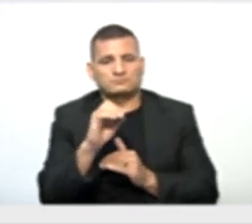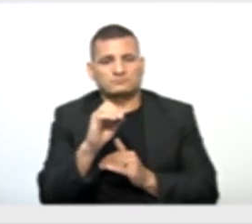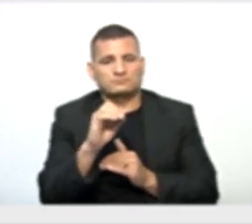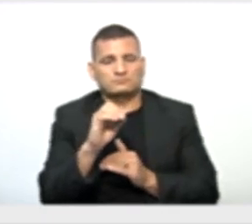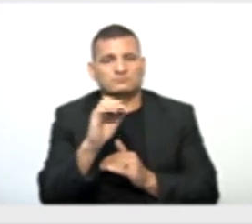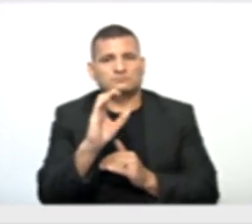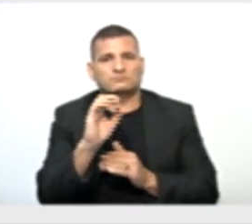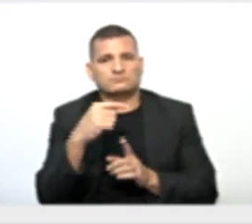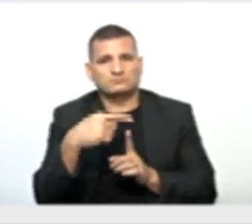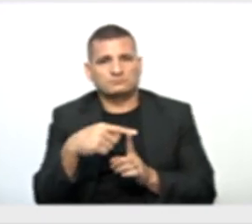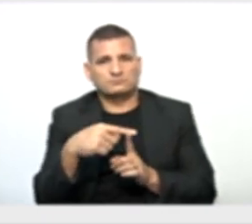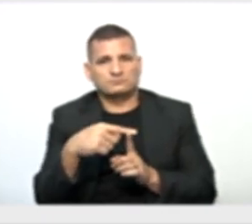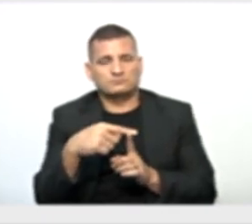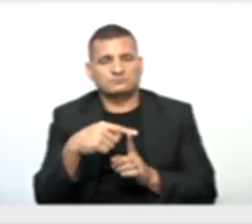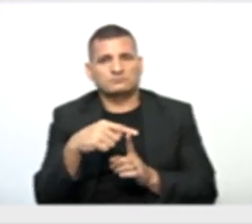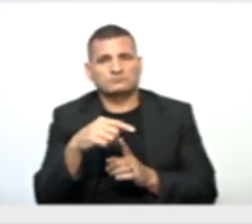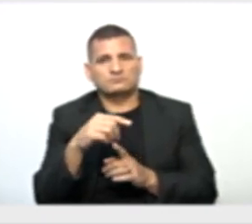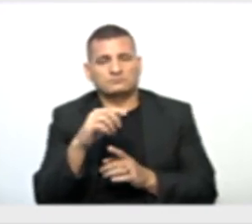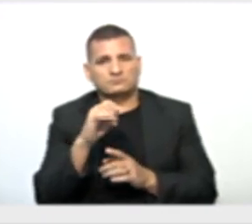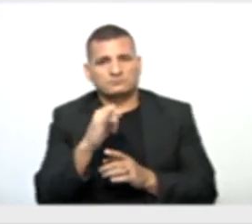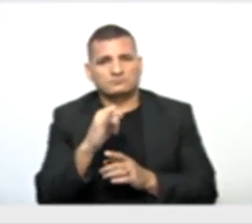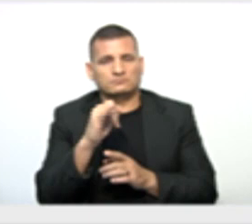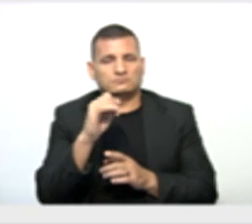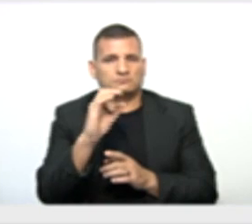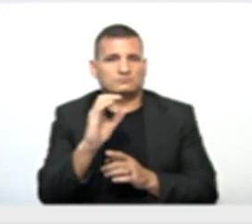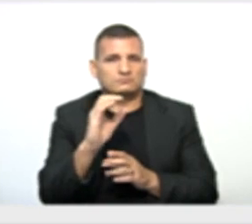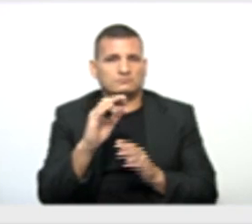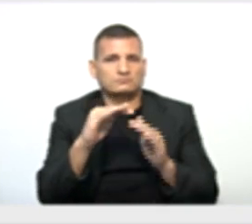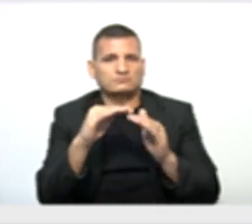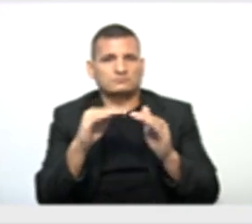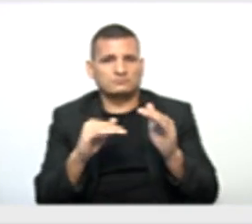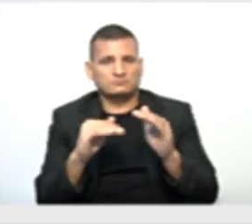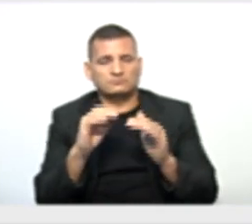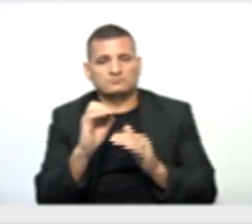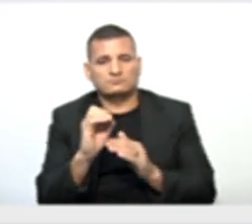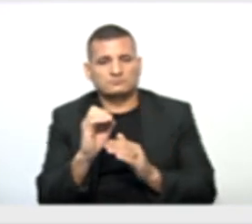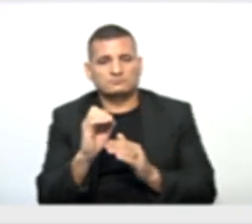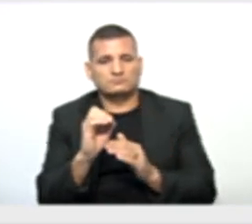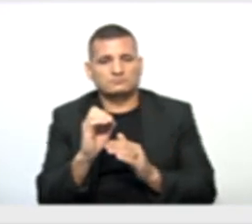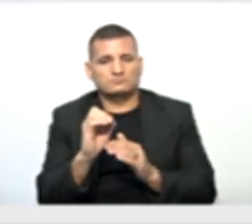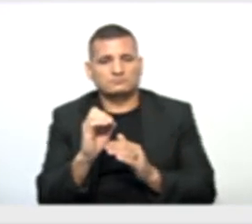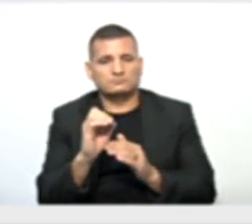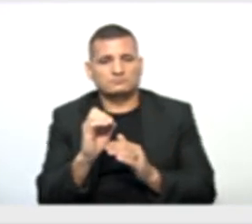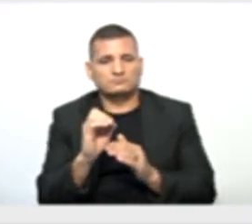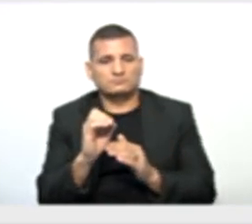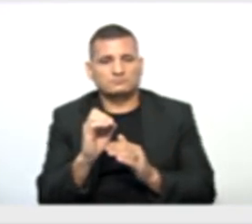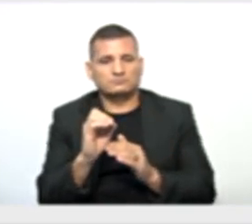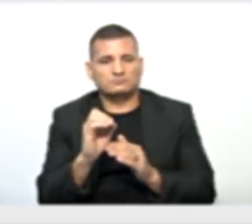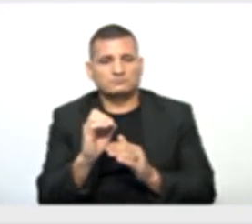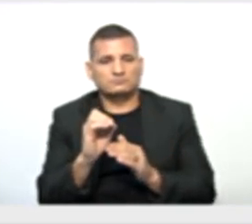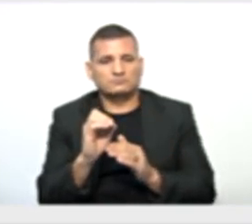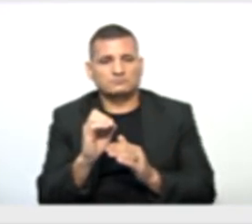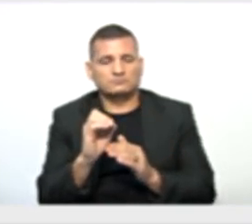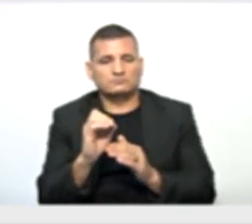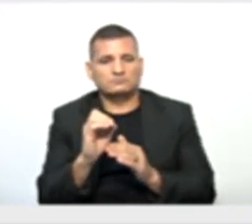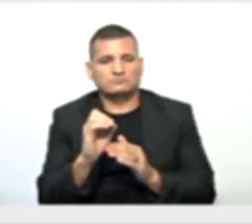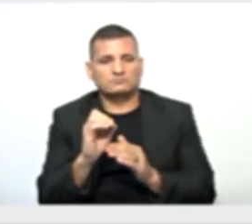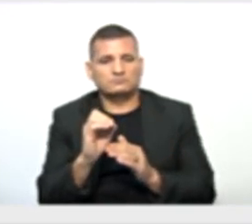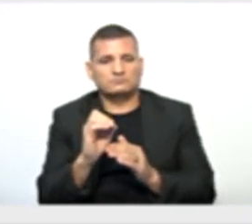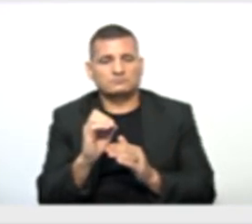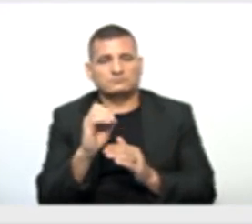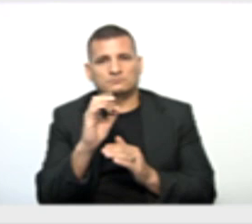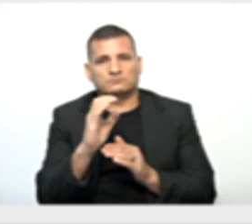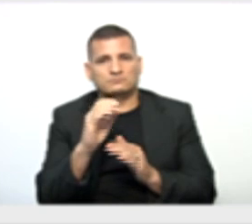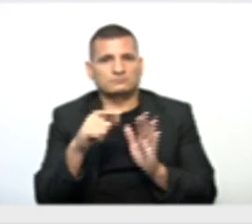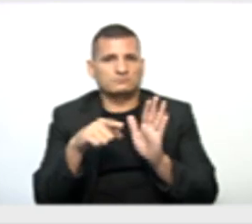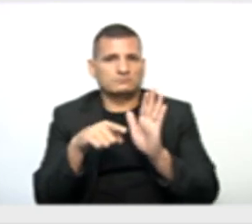é positivo. Se não, se C é menor do que 0, aí ele vai imprimir que C